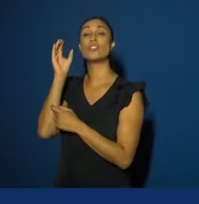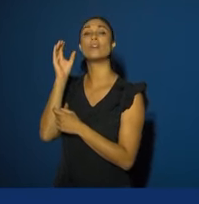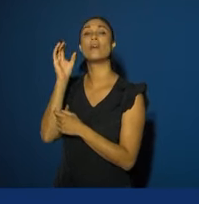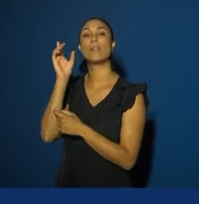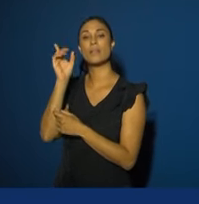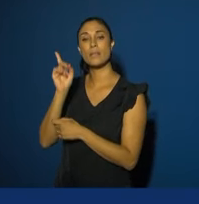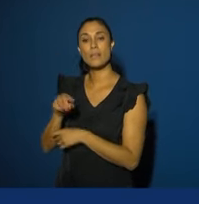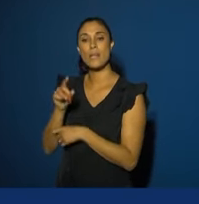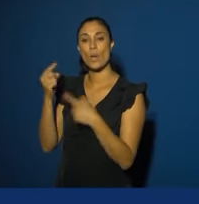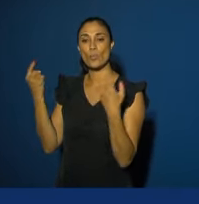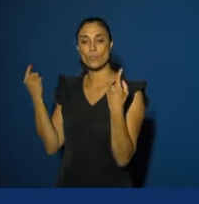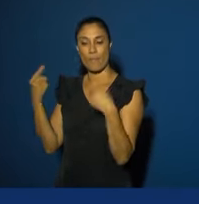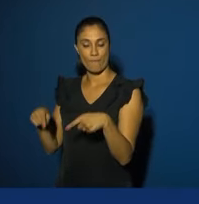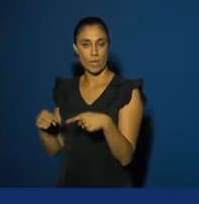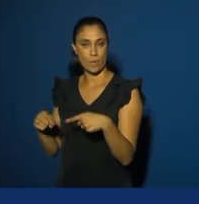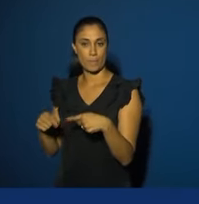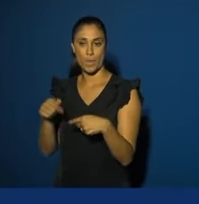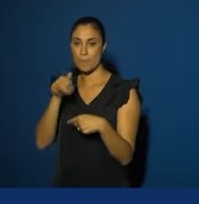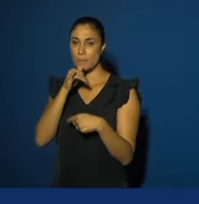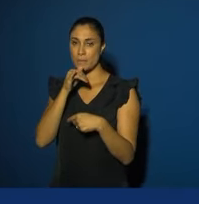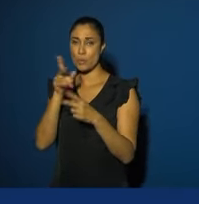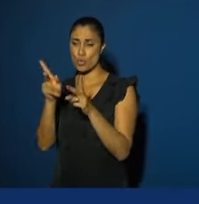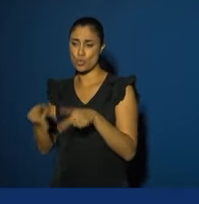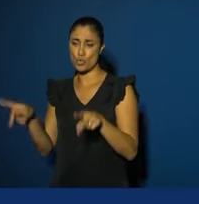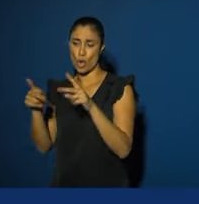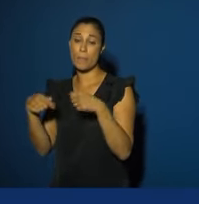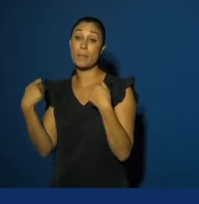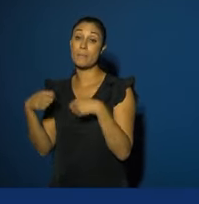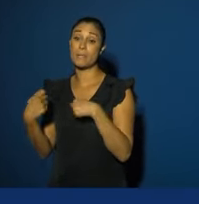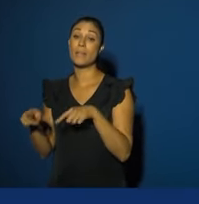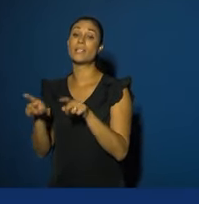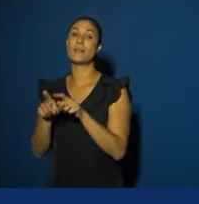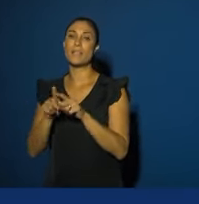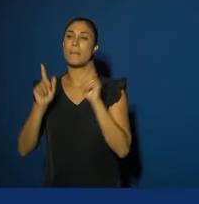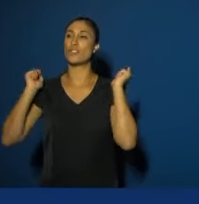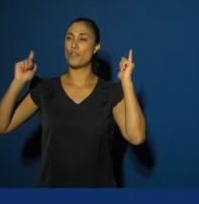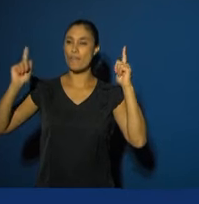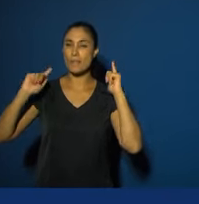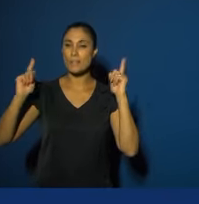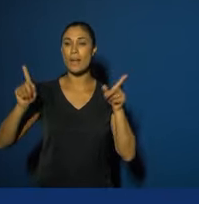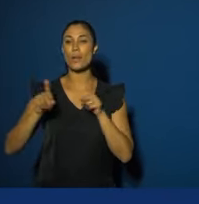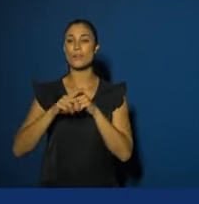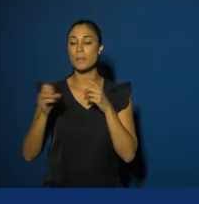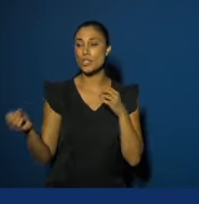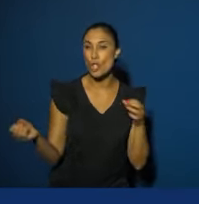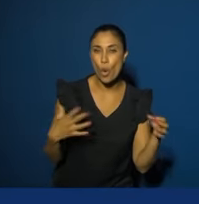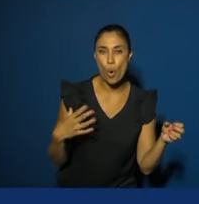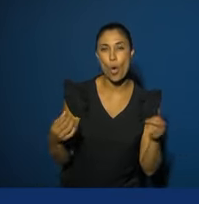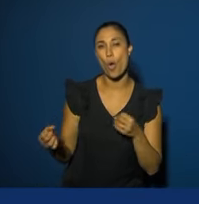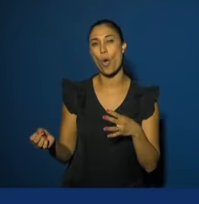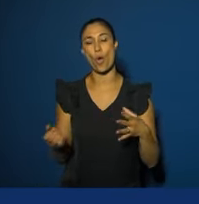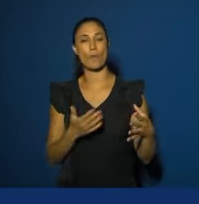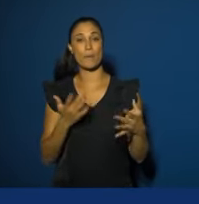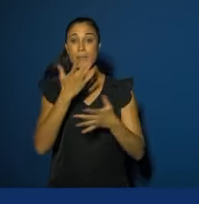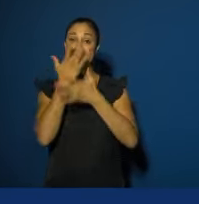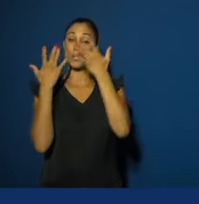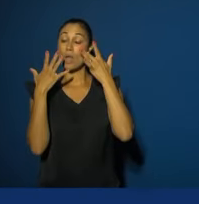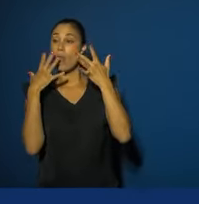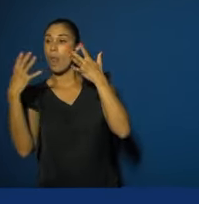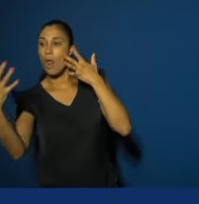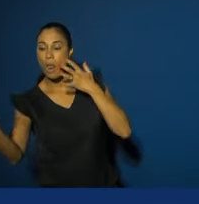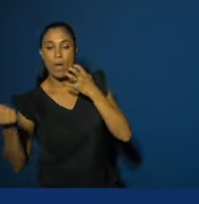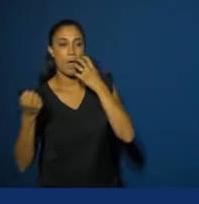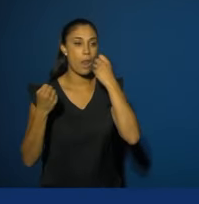é a grande desafio e os shoppings tem que ser cada vez mais de entretenimento de Inovar de trazer coisas PR as pessoas